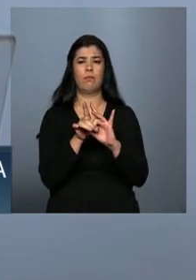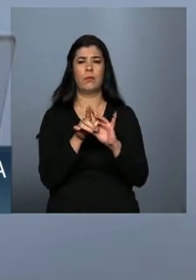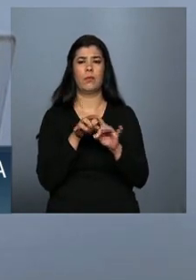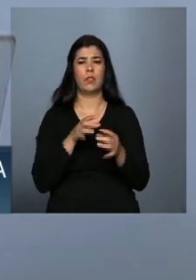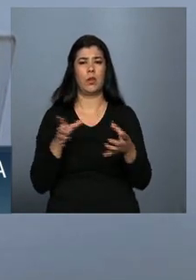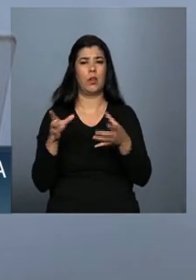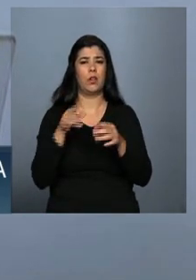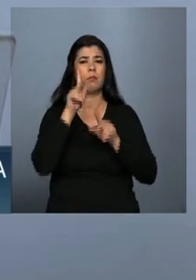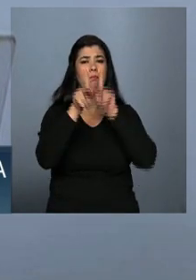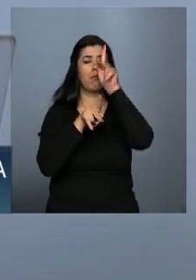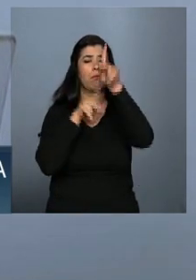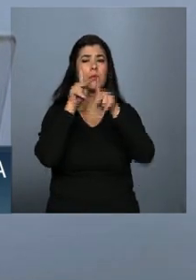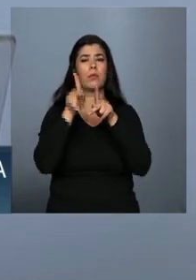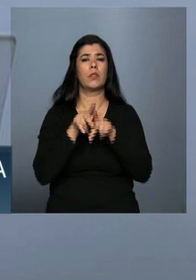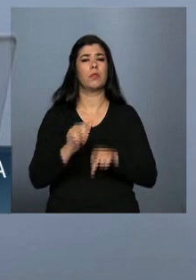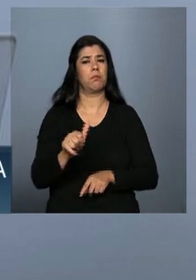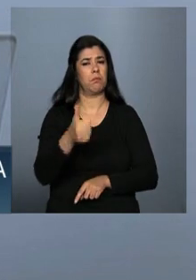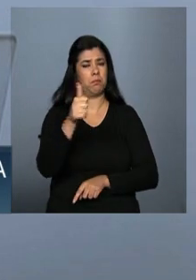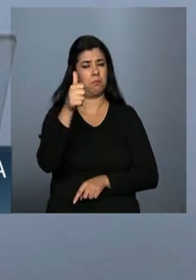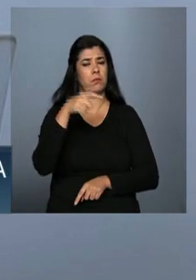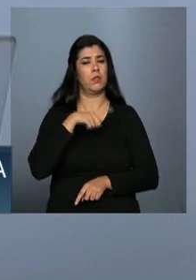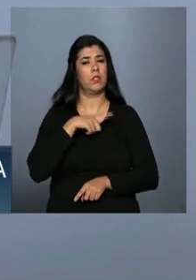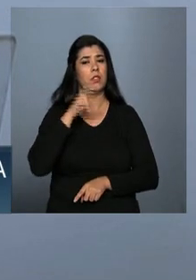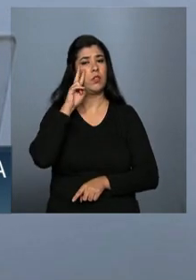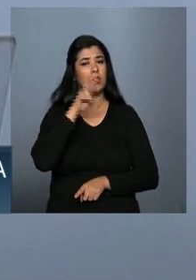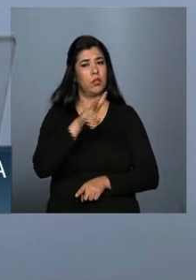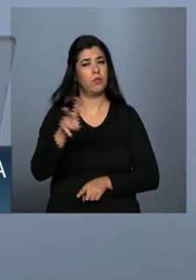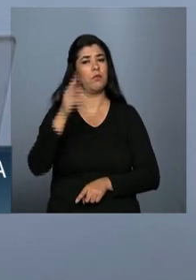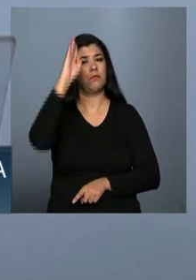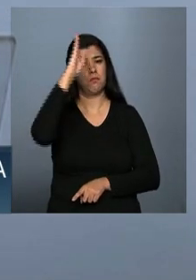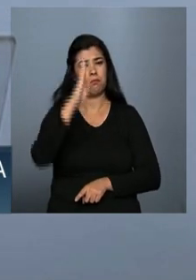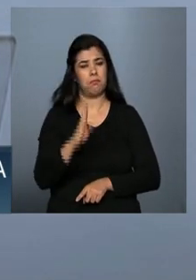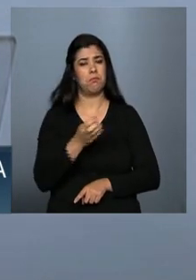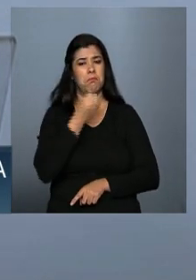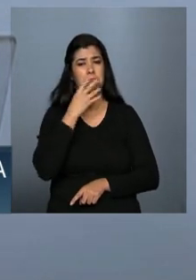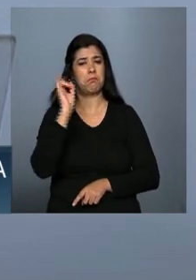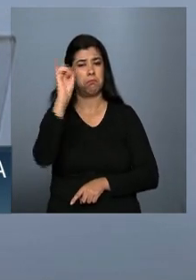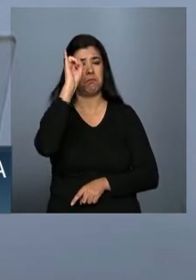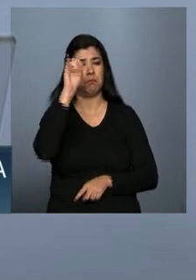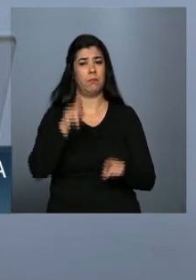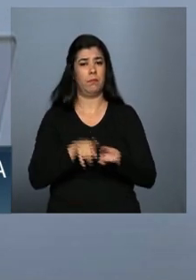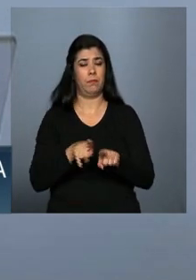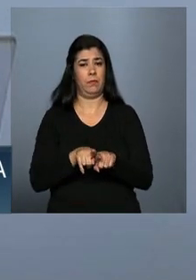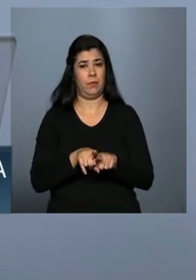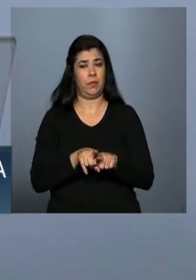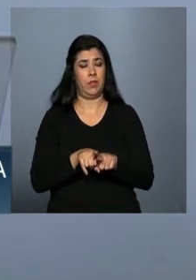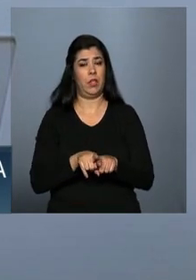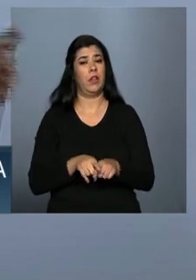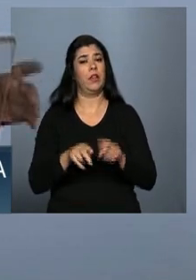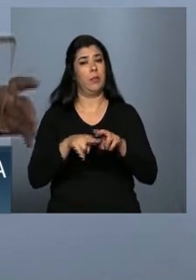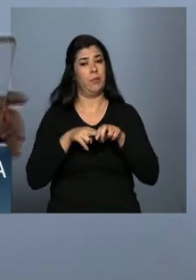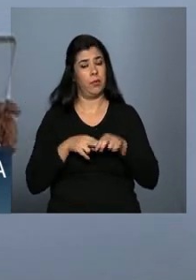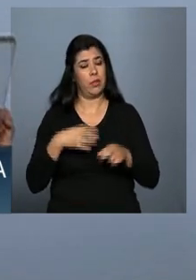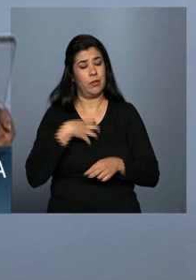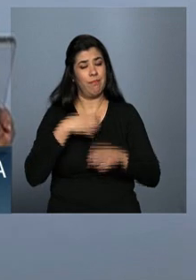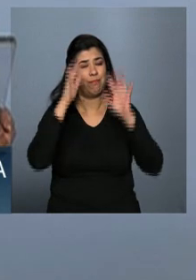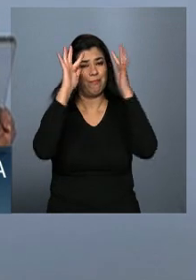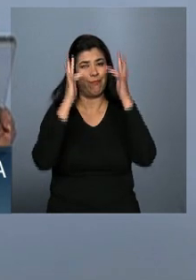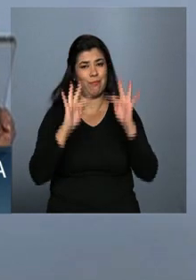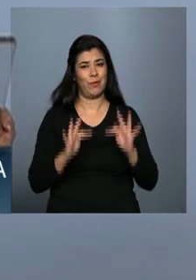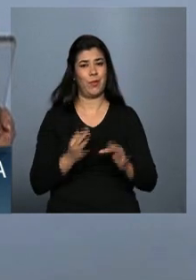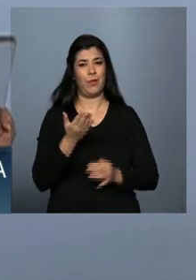populacionais de qualidade no transporte que eu já vi no Brasil. Então, também por isso estou muito